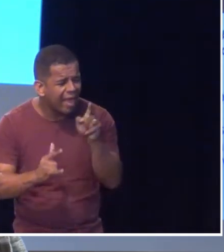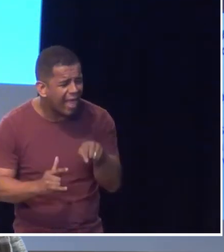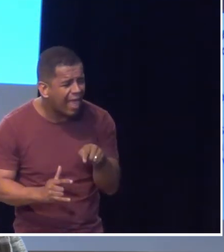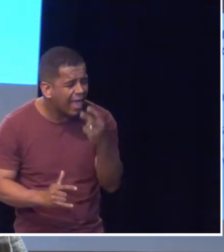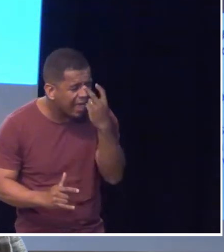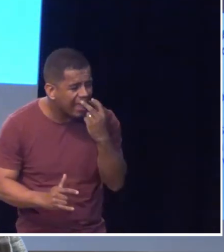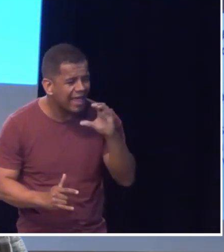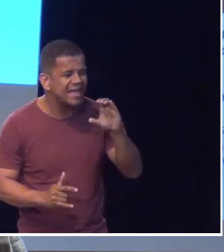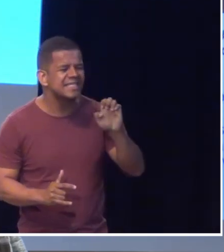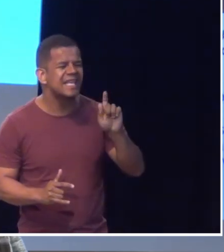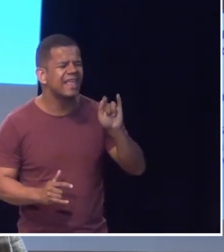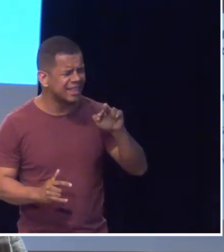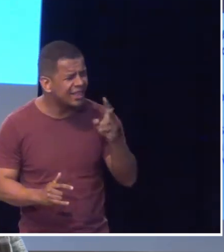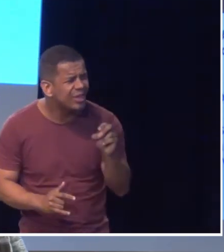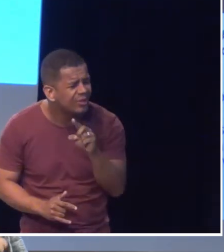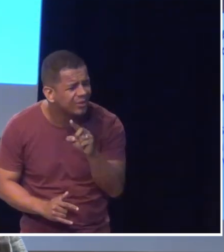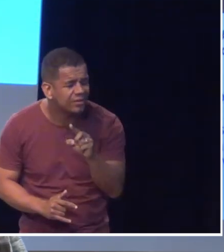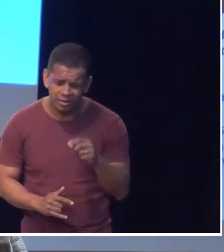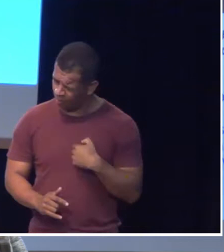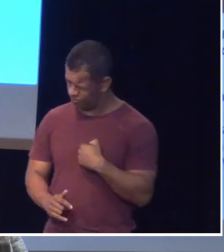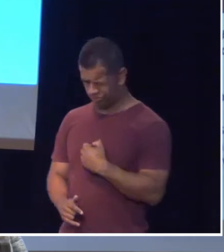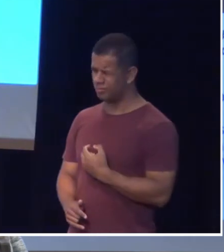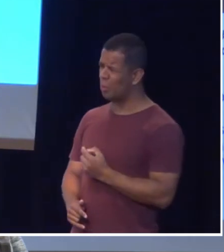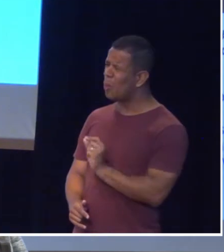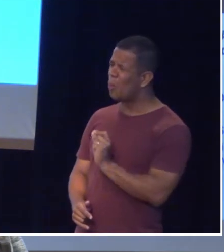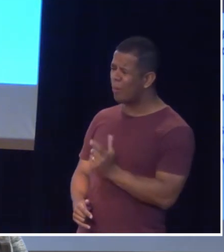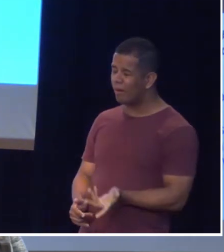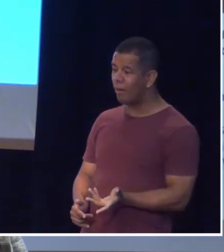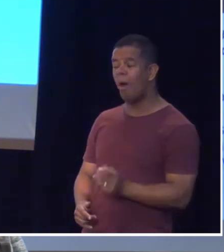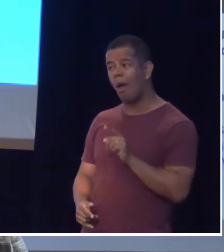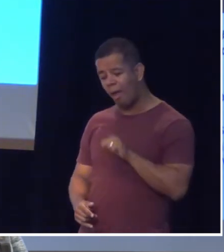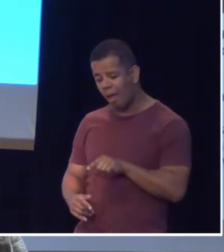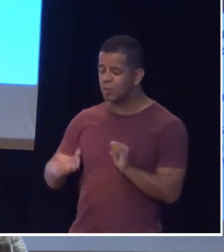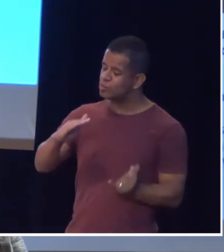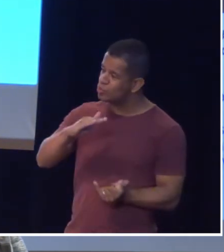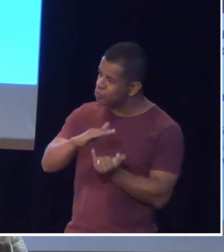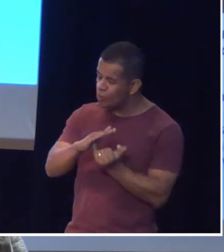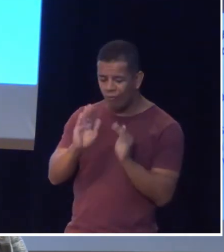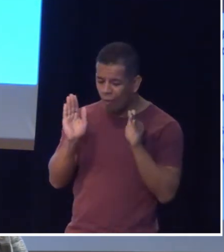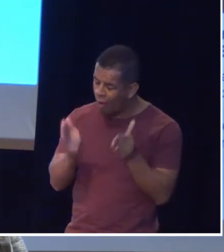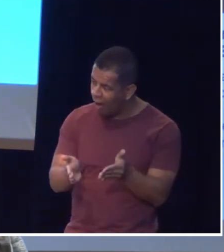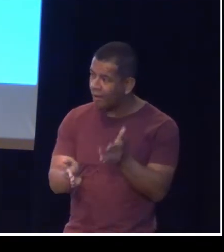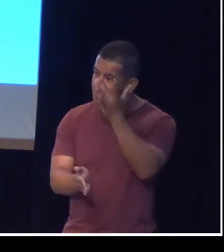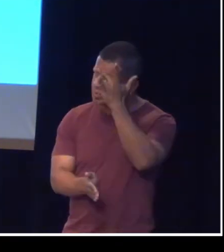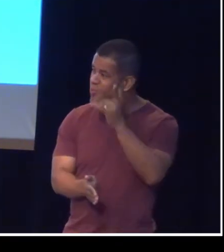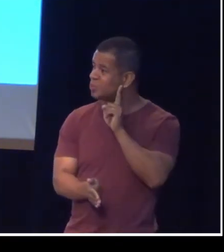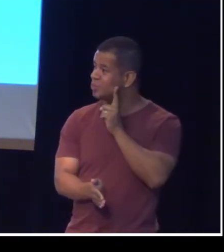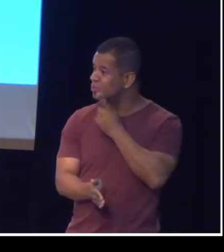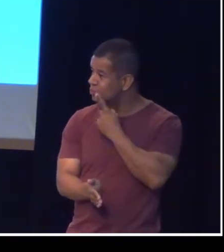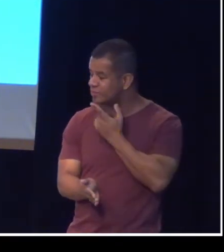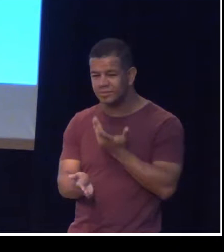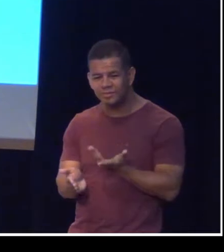explicar. Até a ponto dela chegar que é um instituto direcionado à pessoa surda e também não surda.